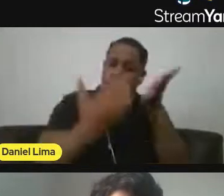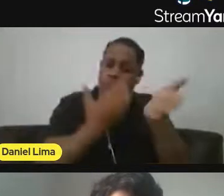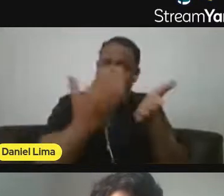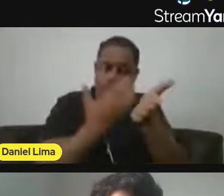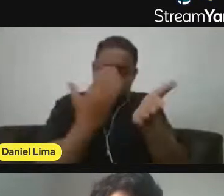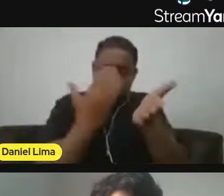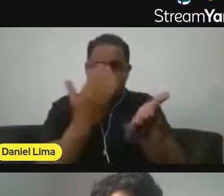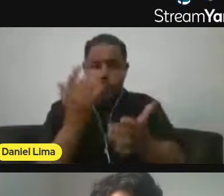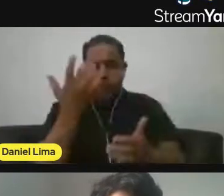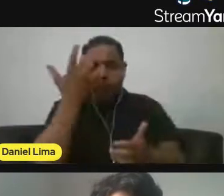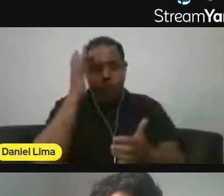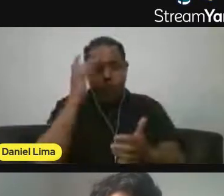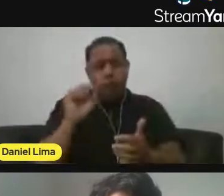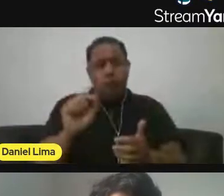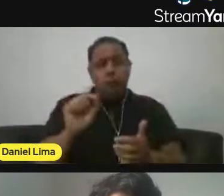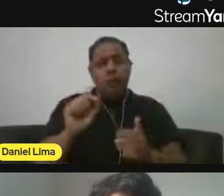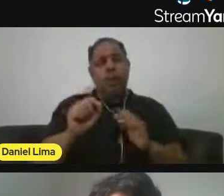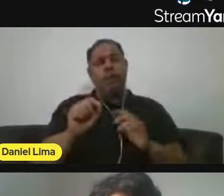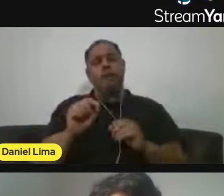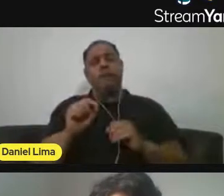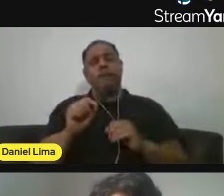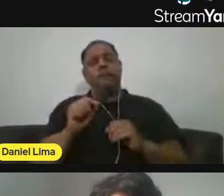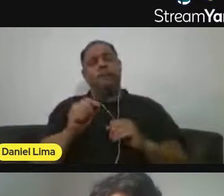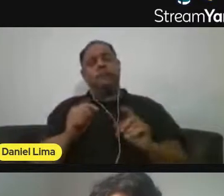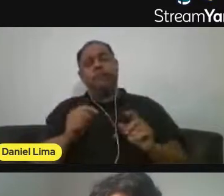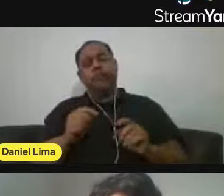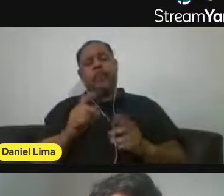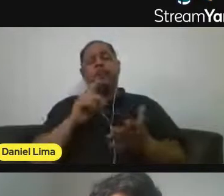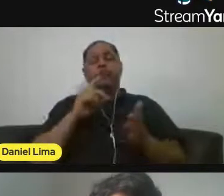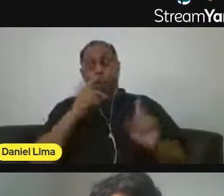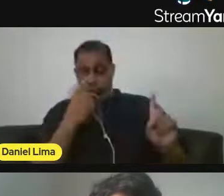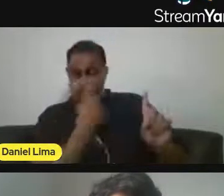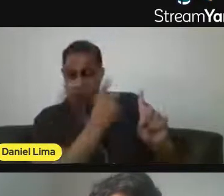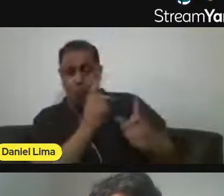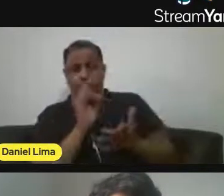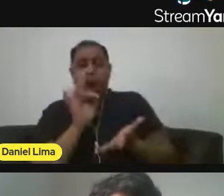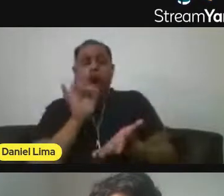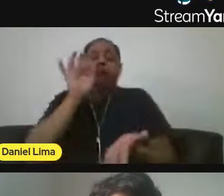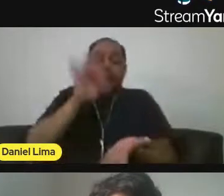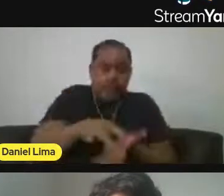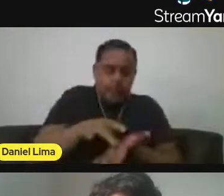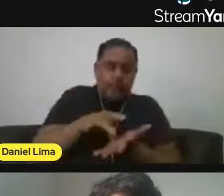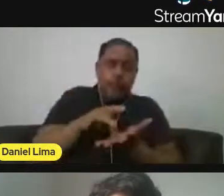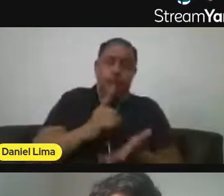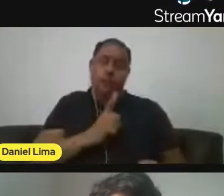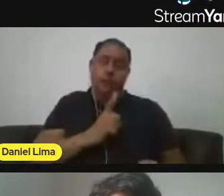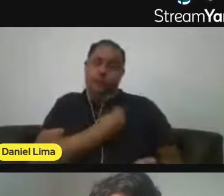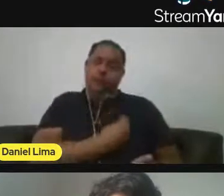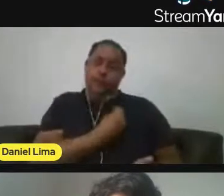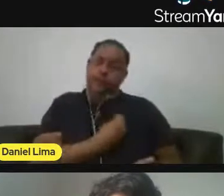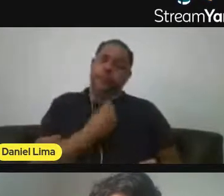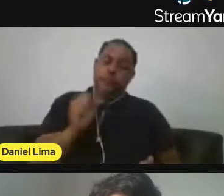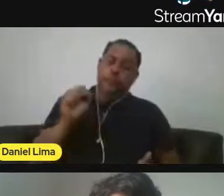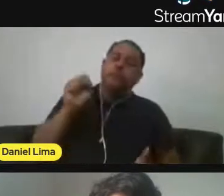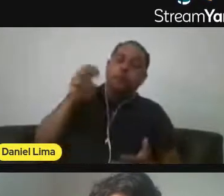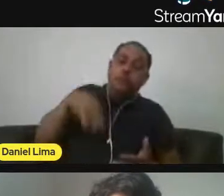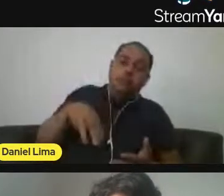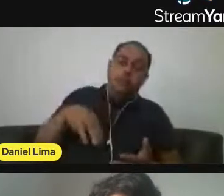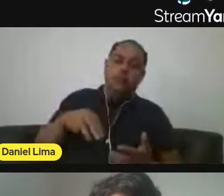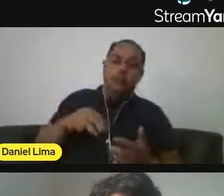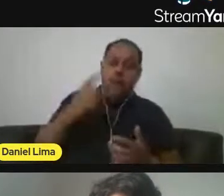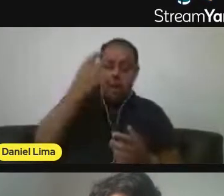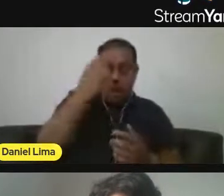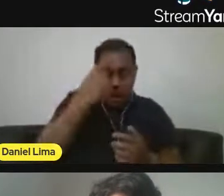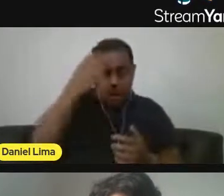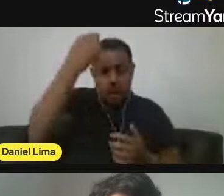a sua autenticidade, ela reside, sim, nessa ideia da sua pluralidade, porque faz